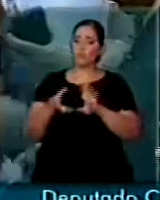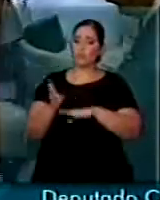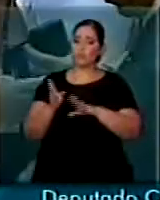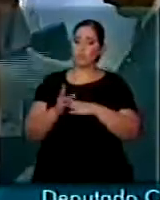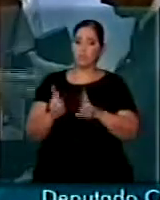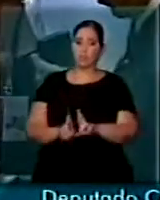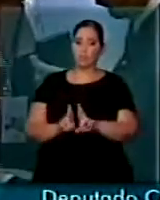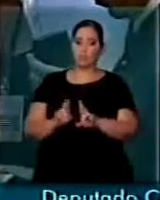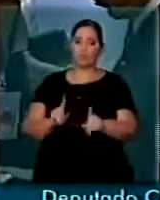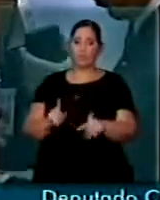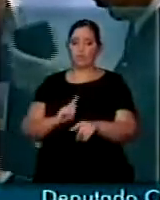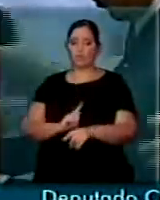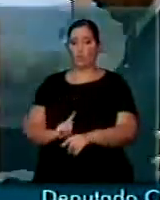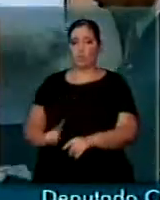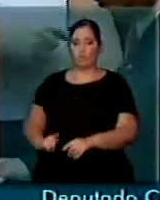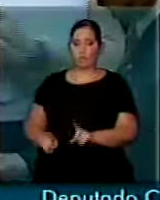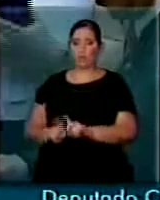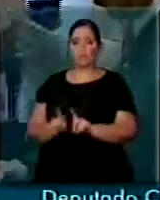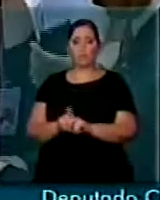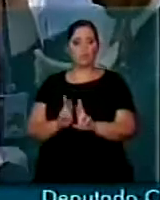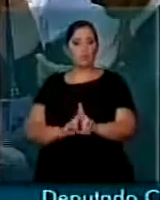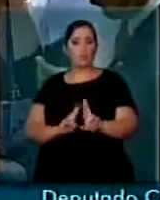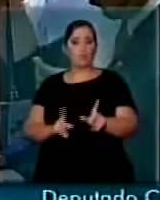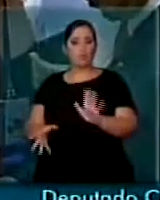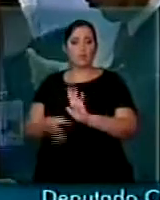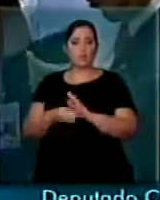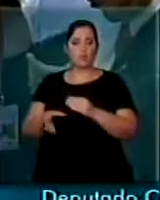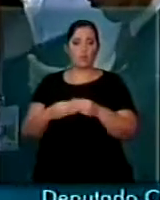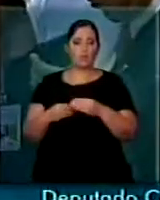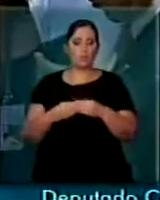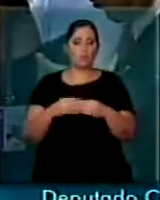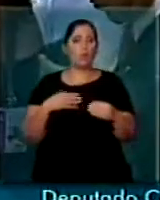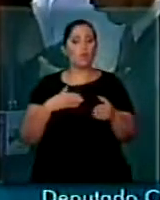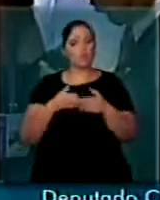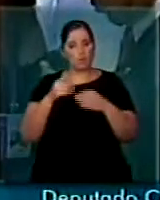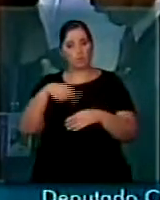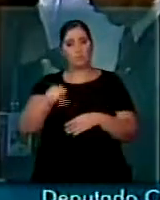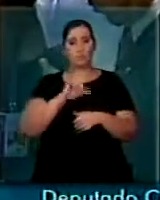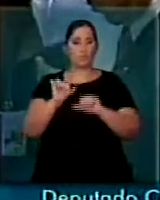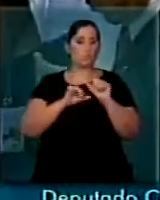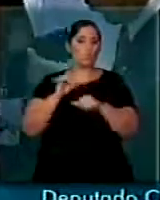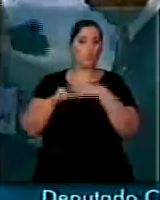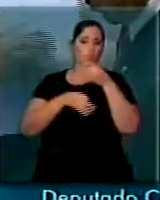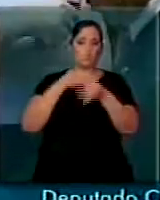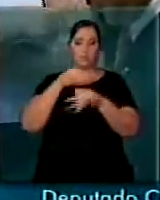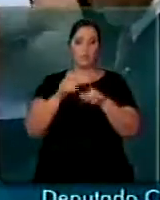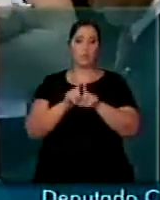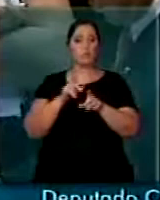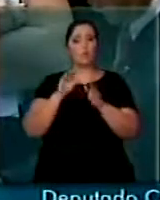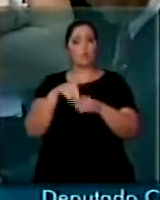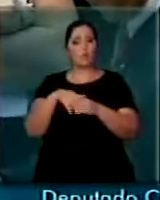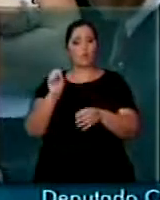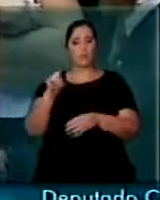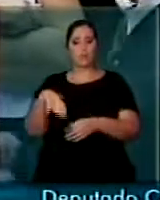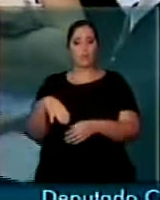contrária ao governo e contrária a emenda aglutinativa para mudarem de posição e orientar em